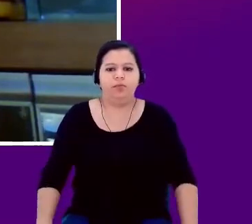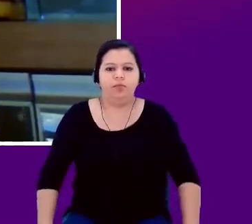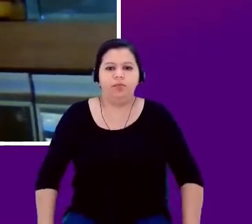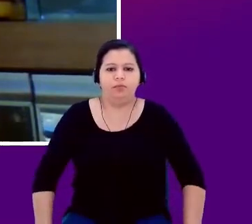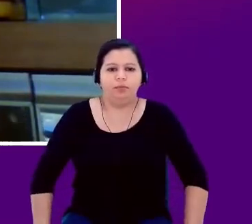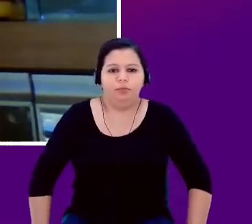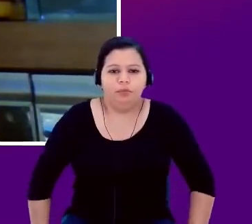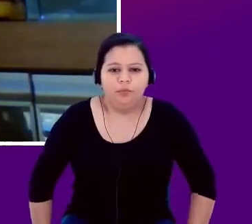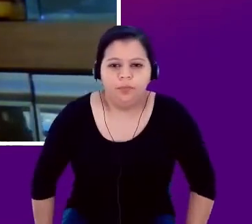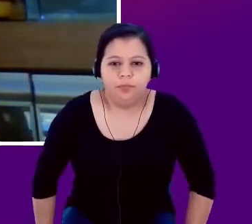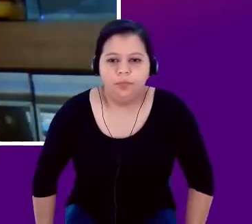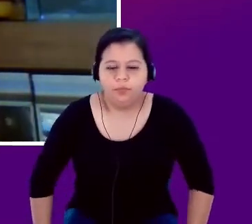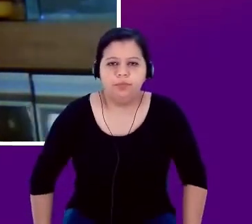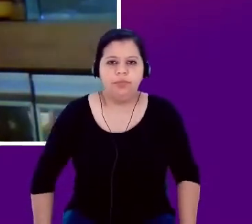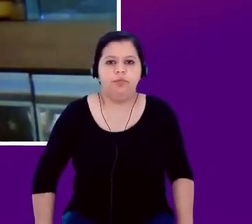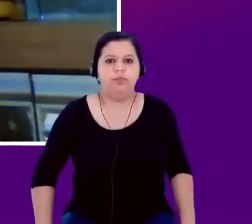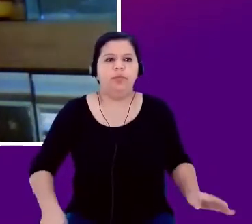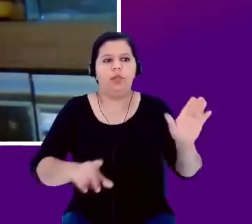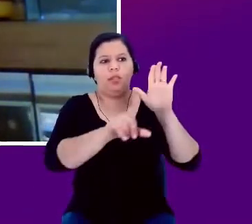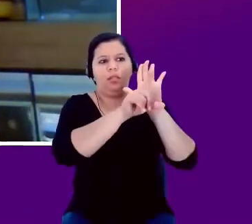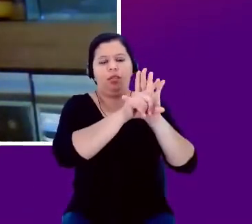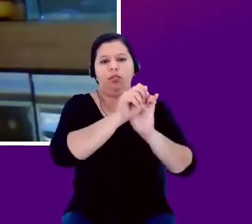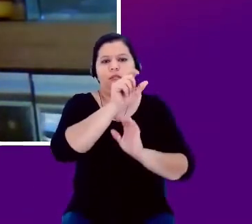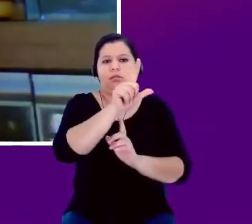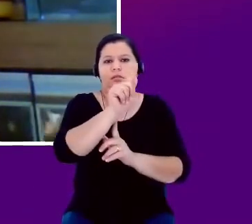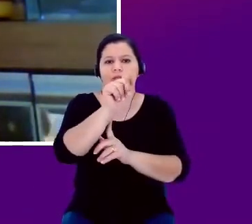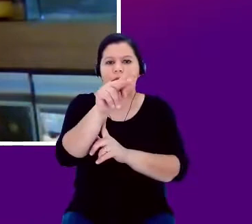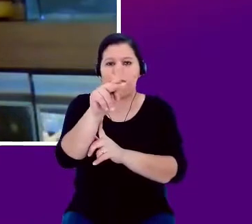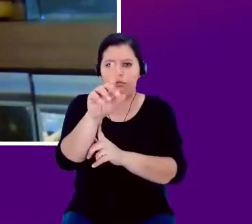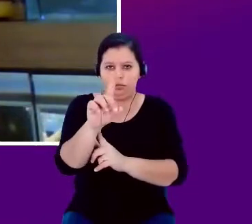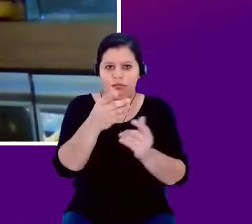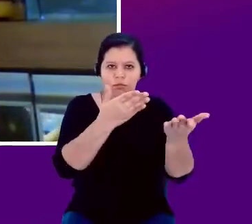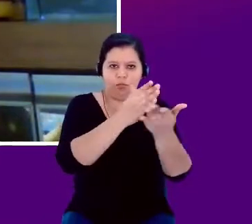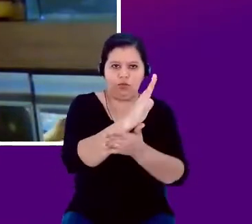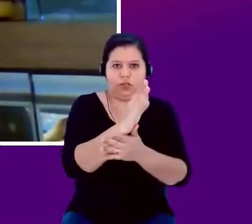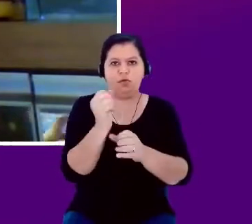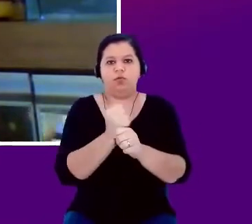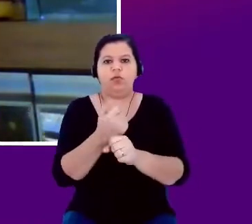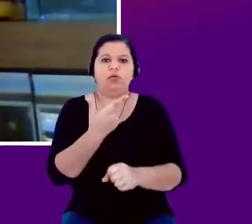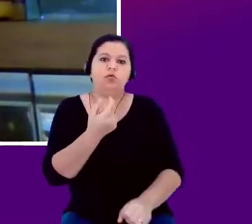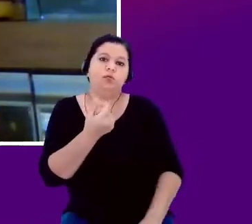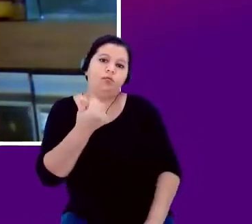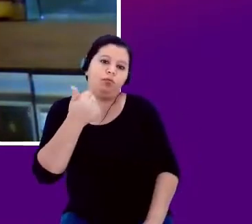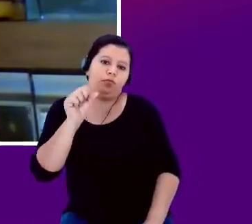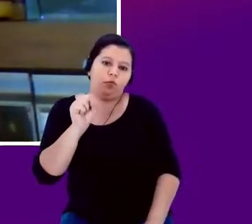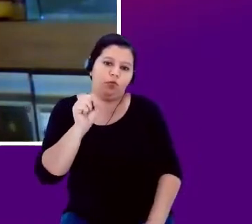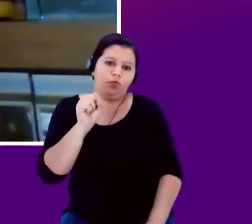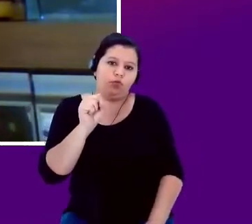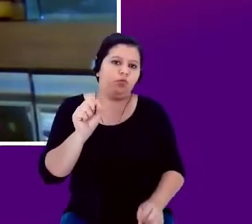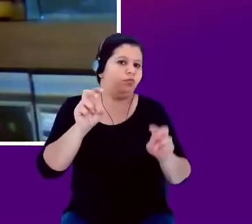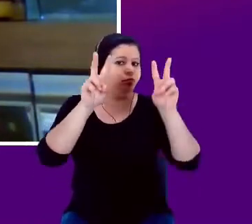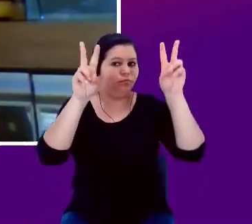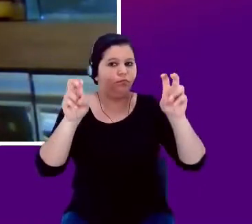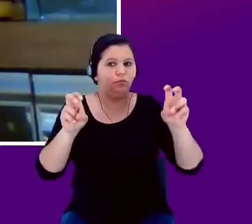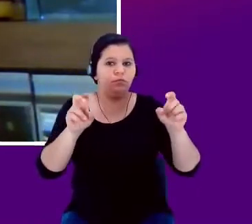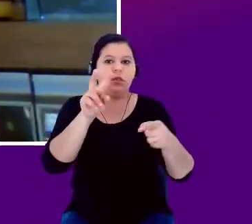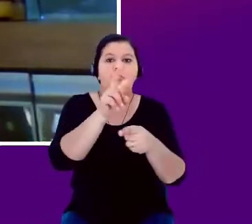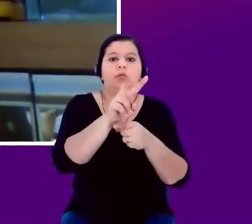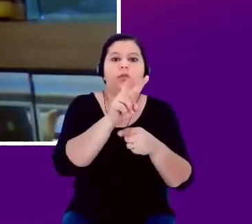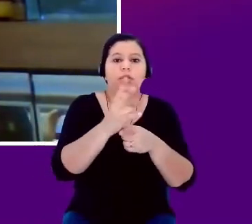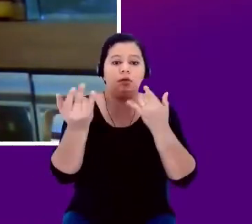A aprovação da LGPD em 2018, ela tornou sem sombra de dúvidas o tema da proteção de dados